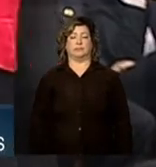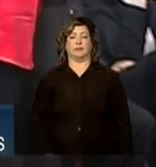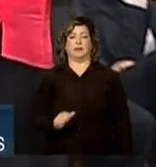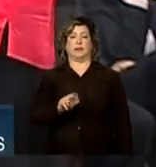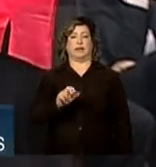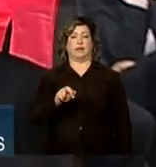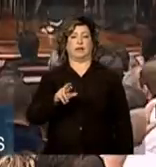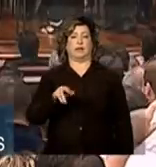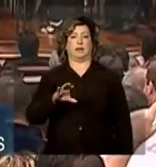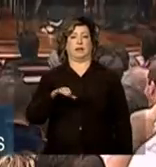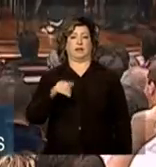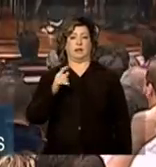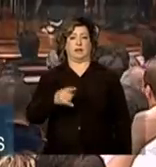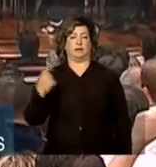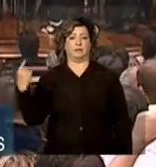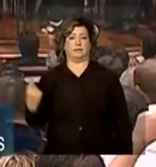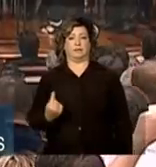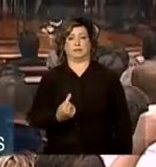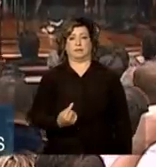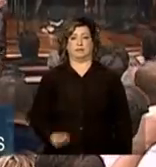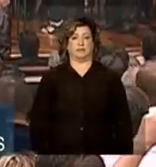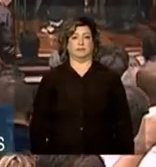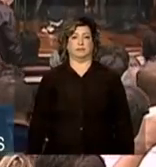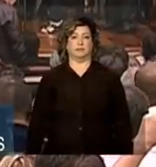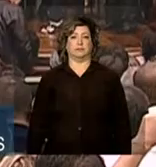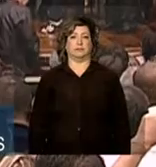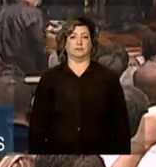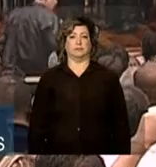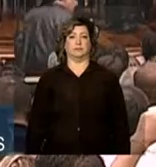Araricá, Sérgio Delias Machado,